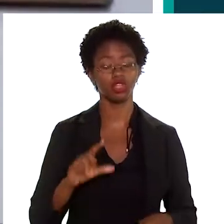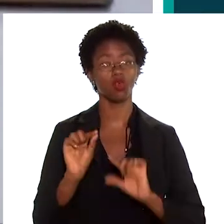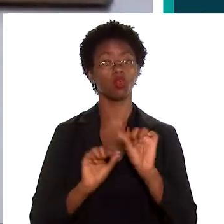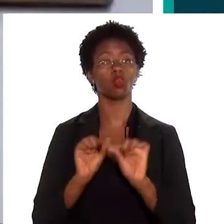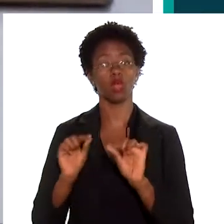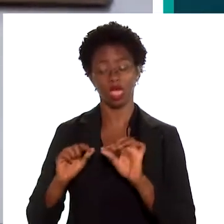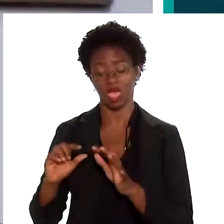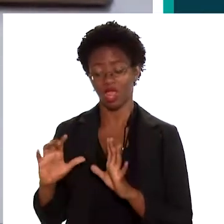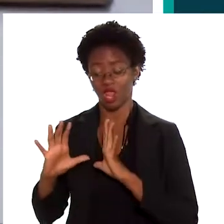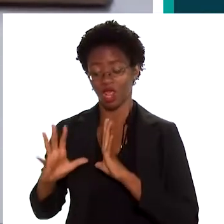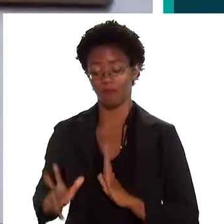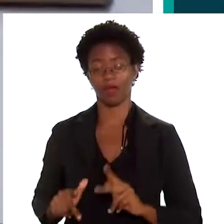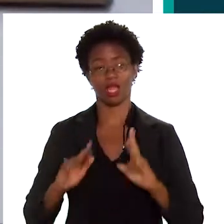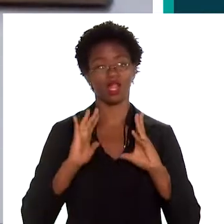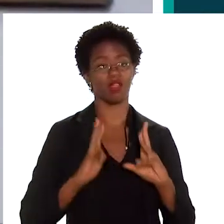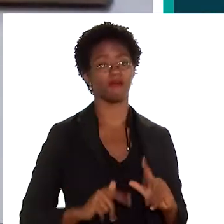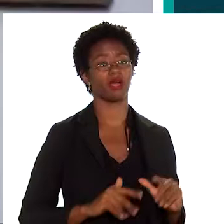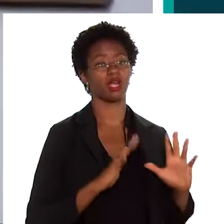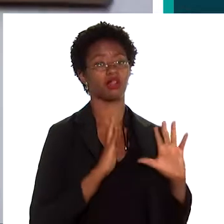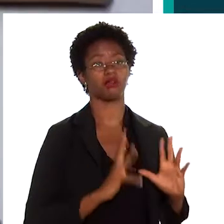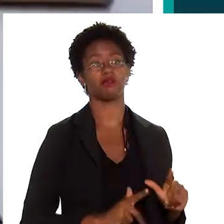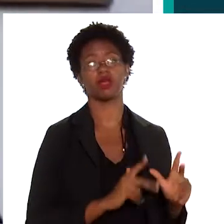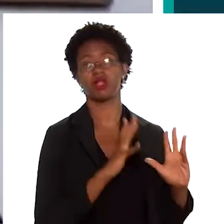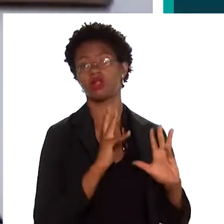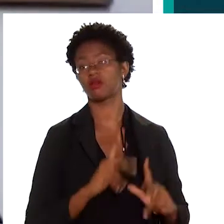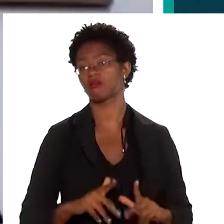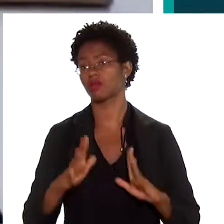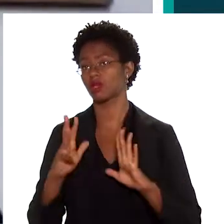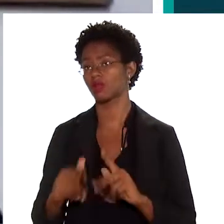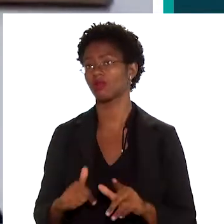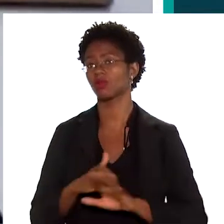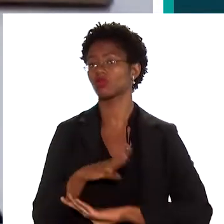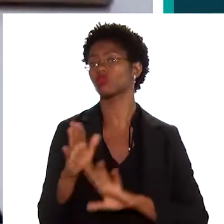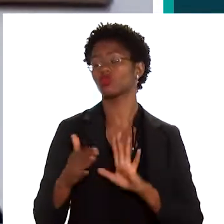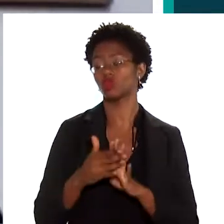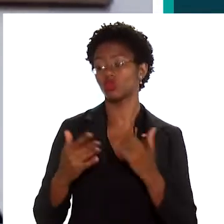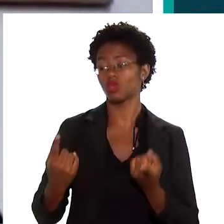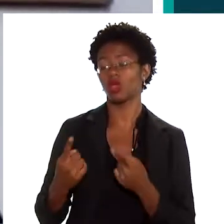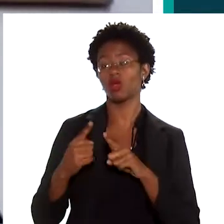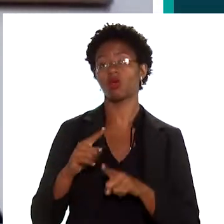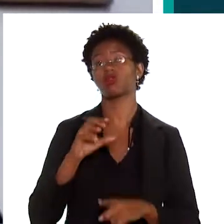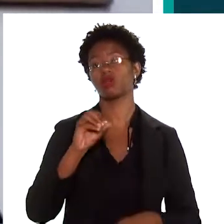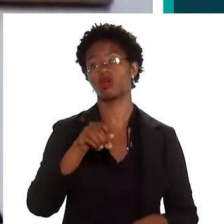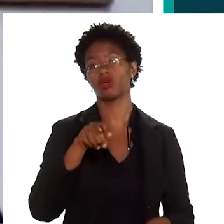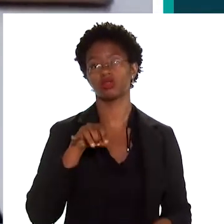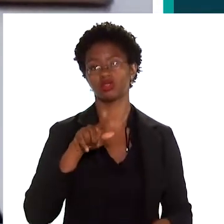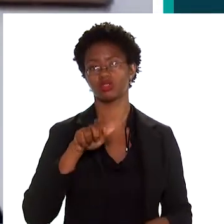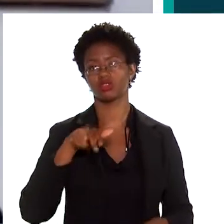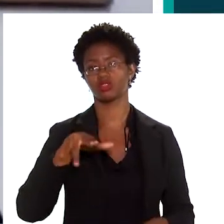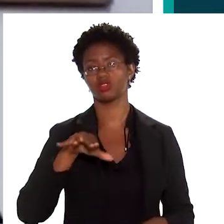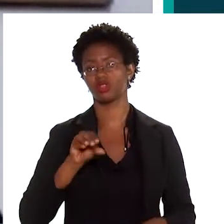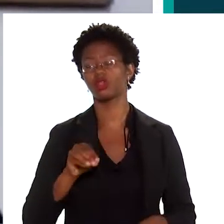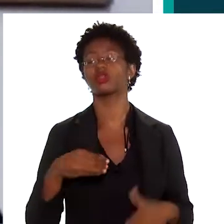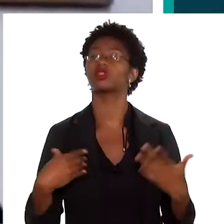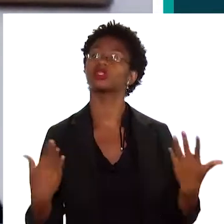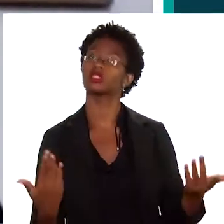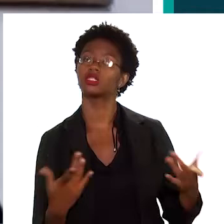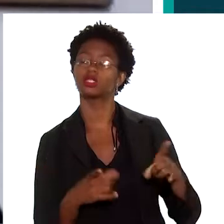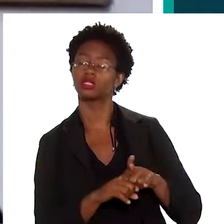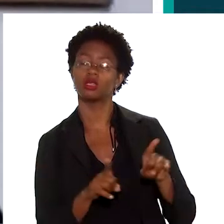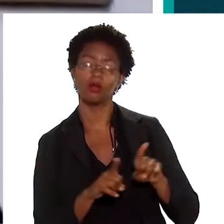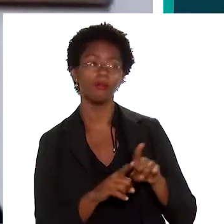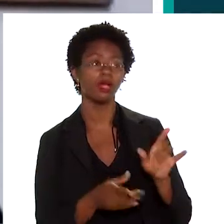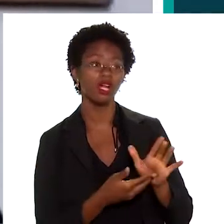fazer essa varredura das espécies reativas de oxigênio do nosso organismo, inativam